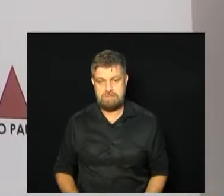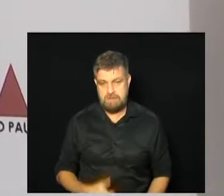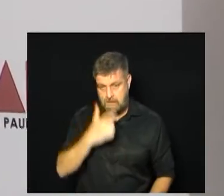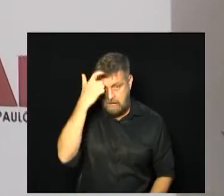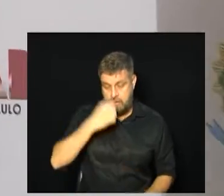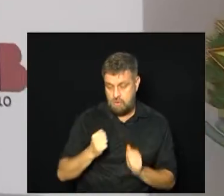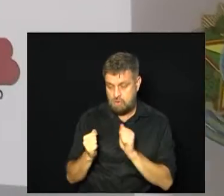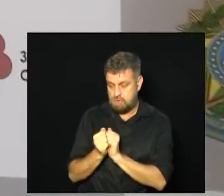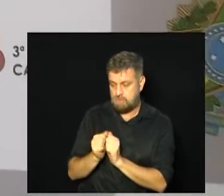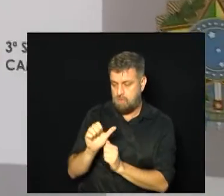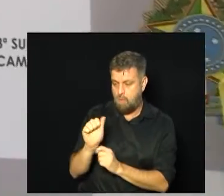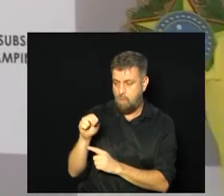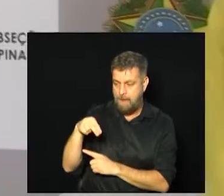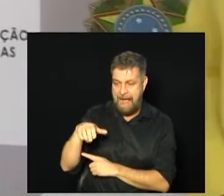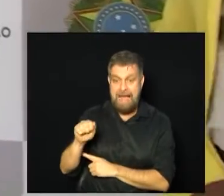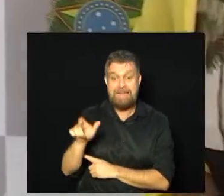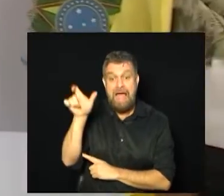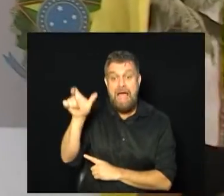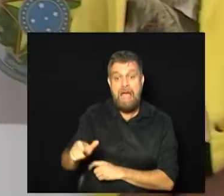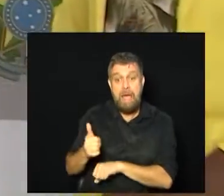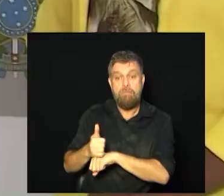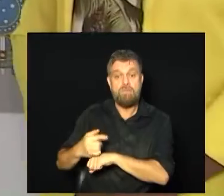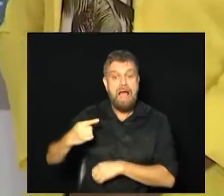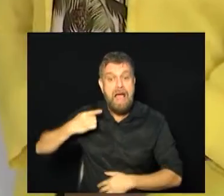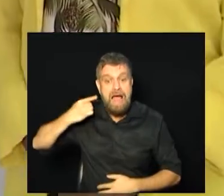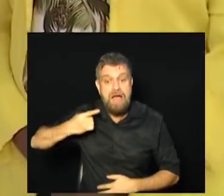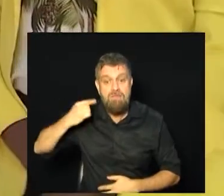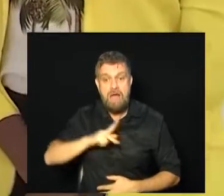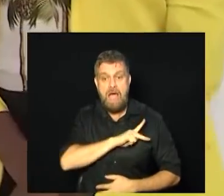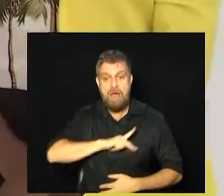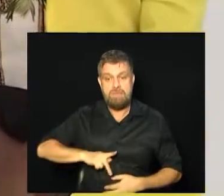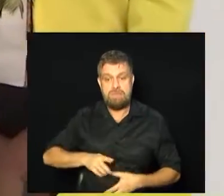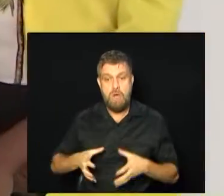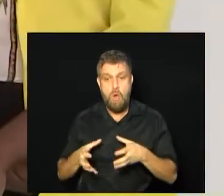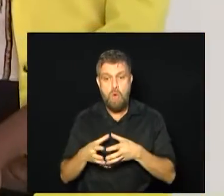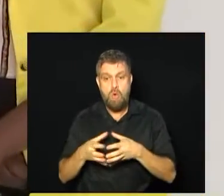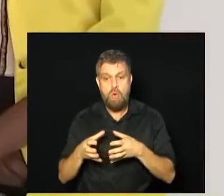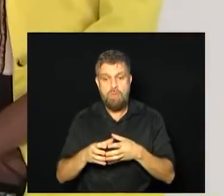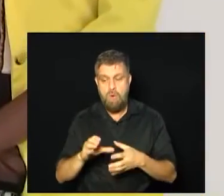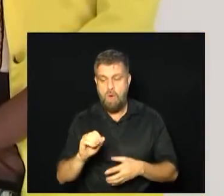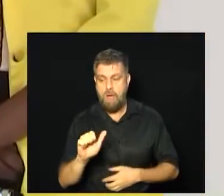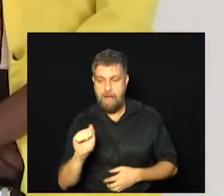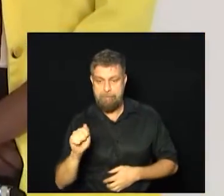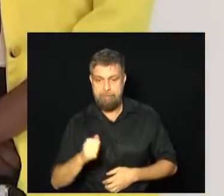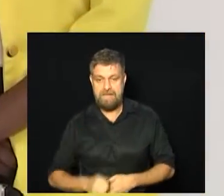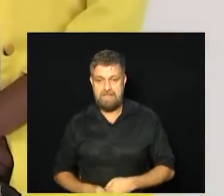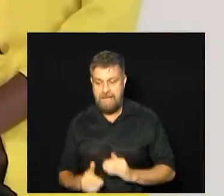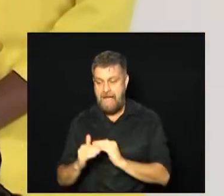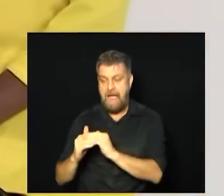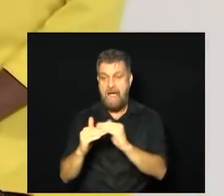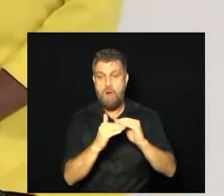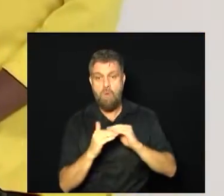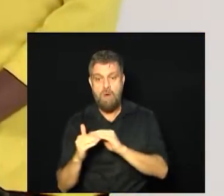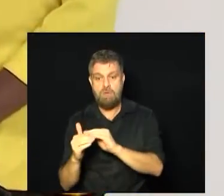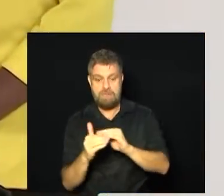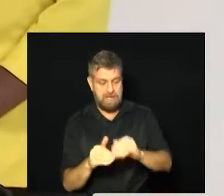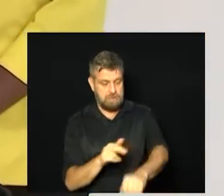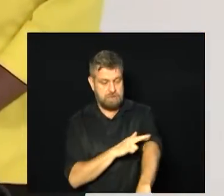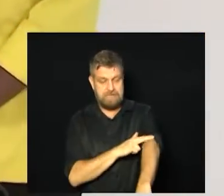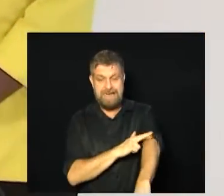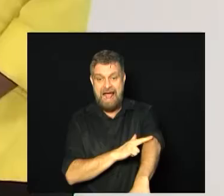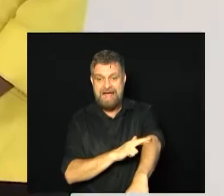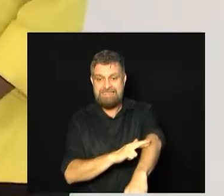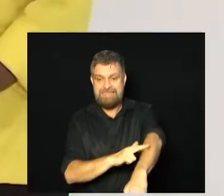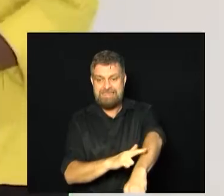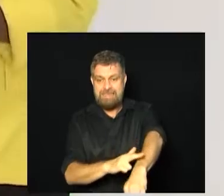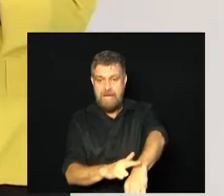aqui com a Ana Vanessa, advogada, presidente da Comissão de Igualdade Racial da OAB Campinas, para falar justamente a respeito